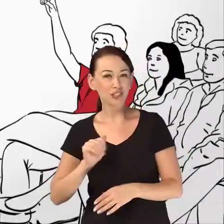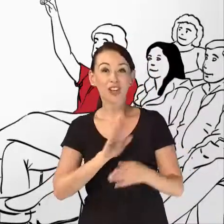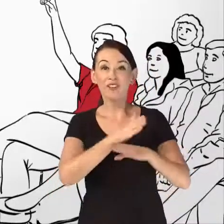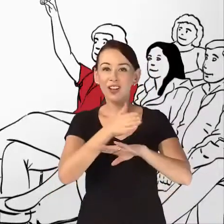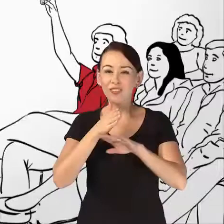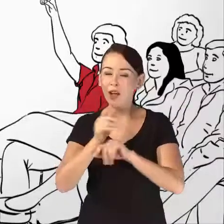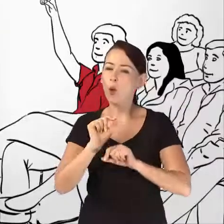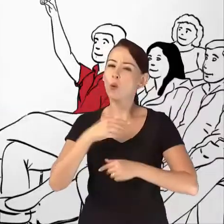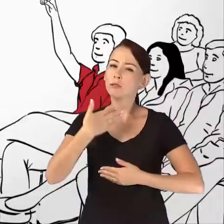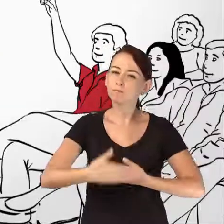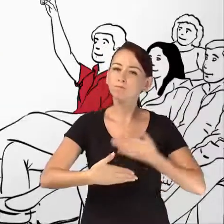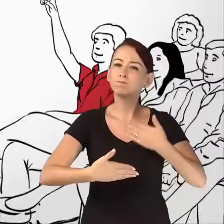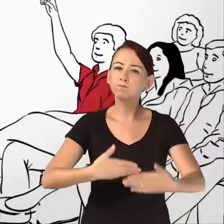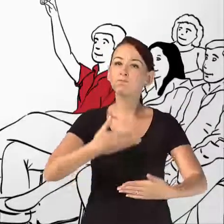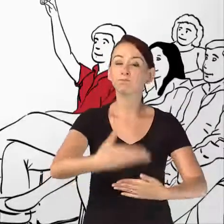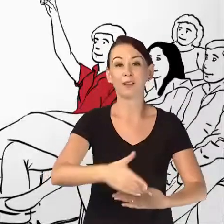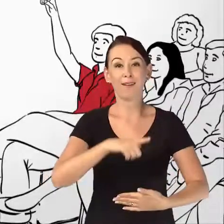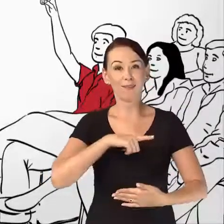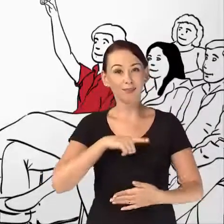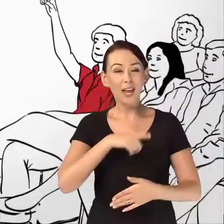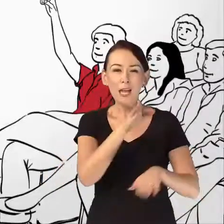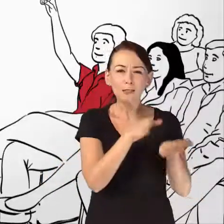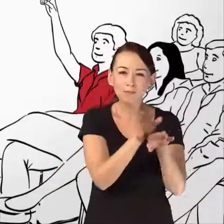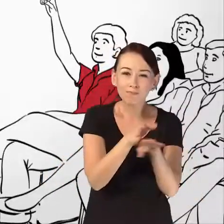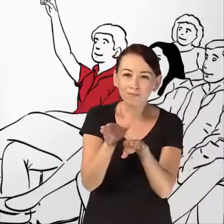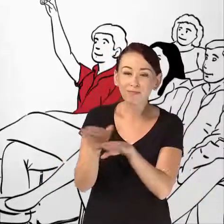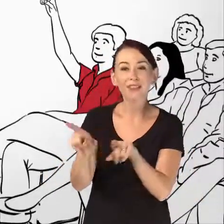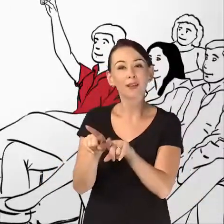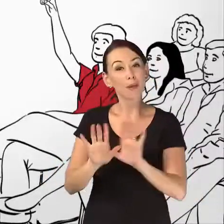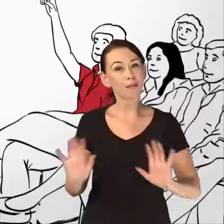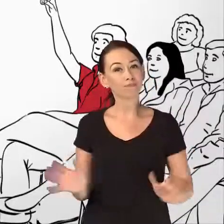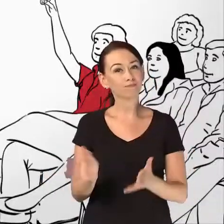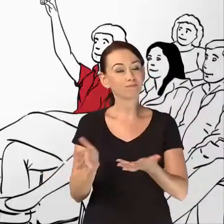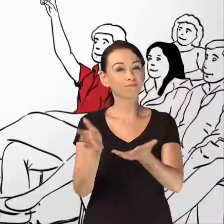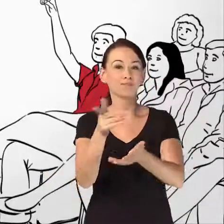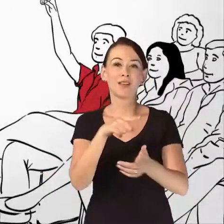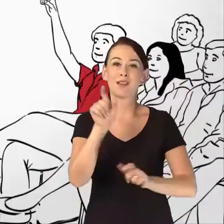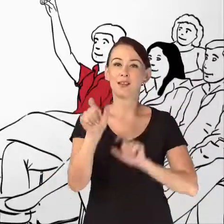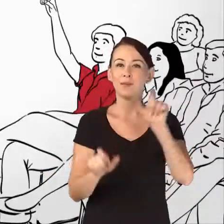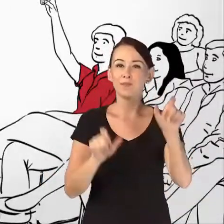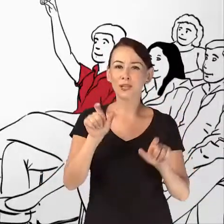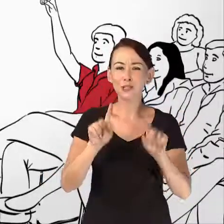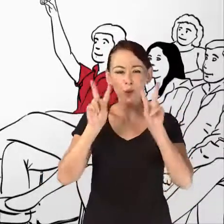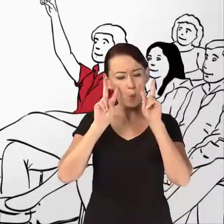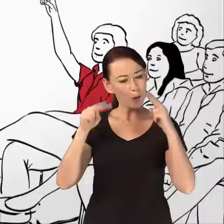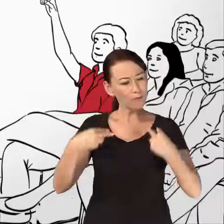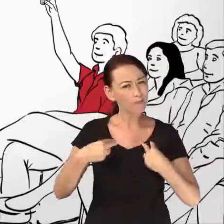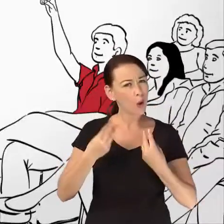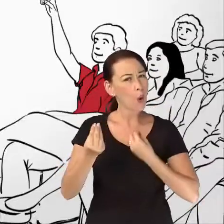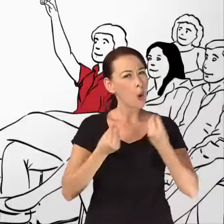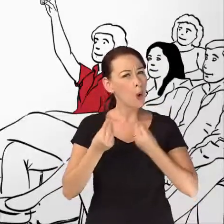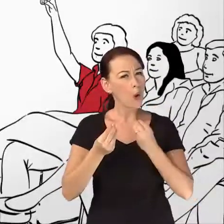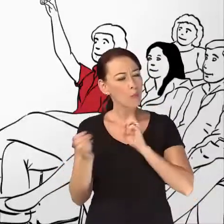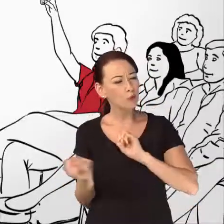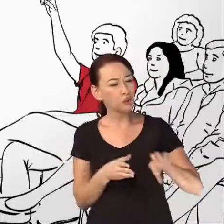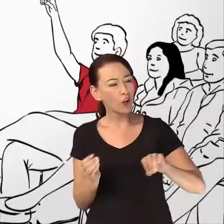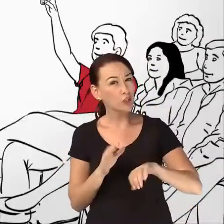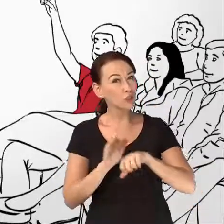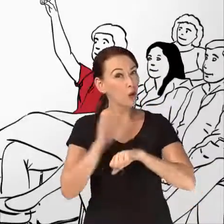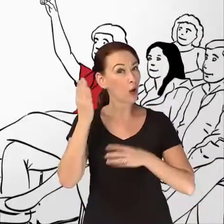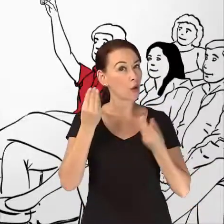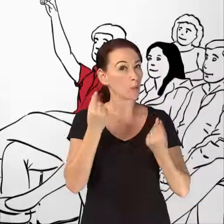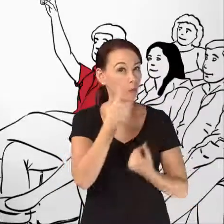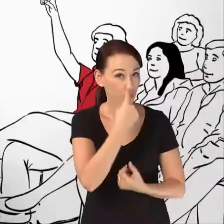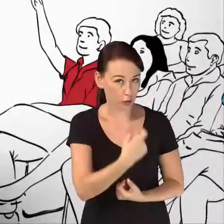são realizados periodicamente para sensibilizar e motivar as pessoas a reverem sua relação com os